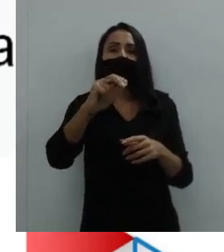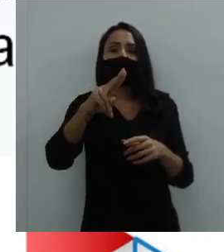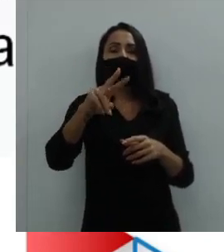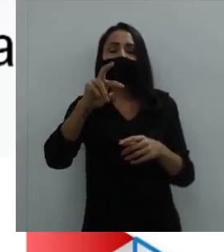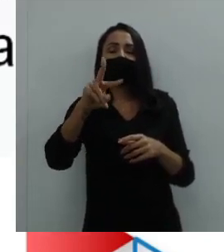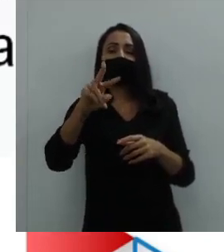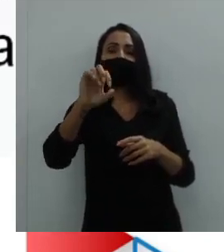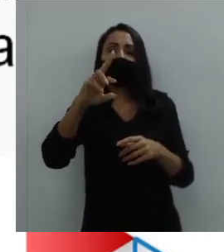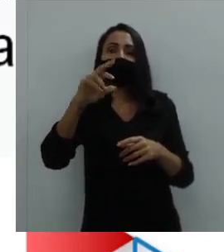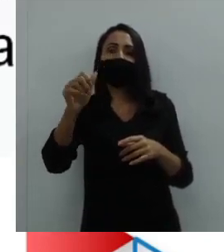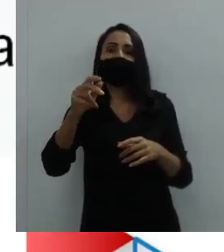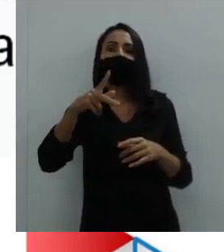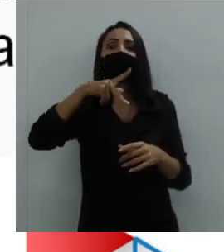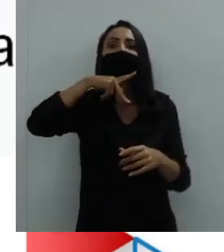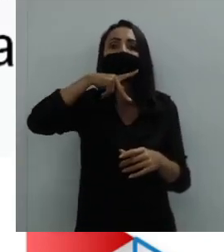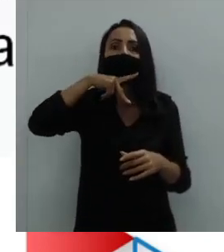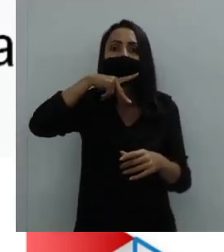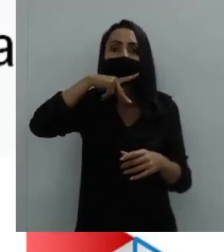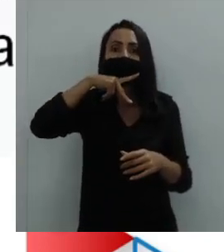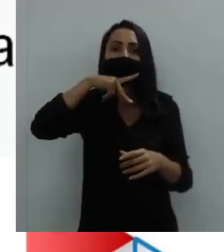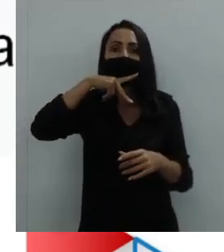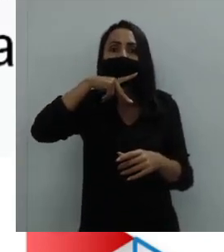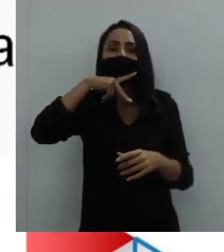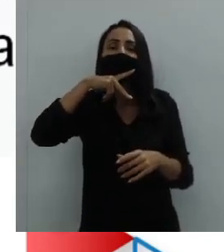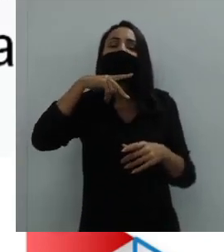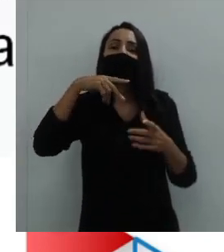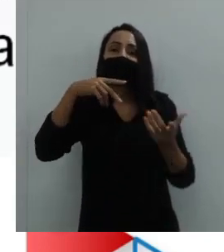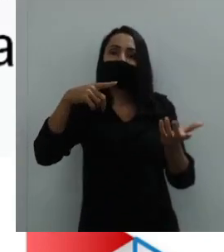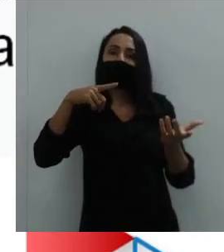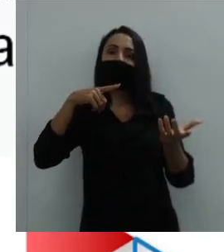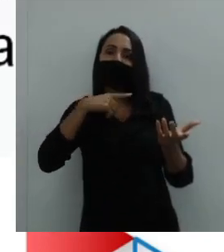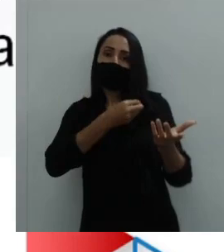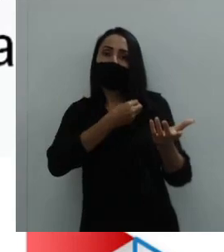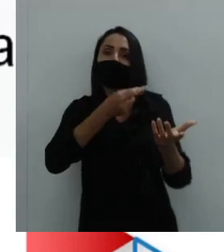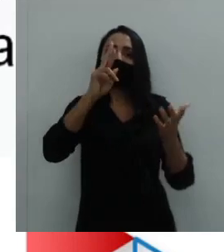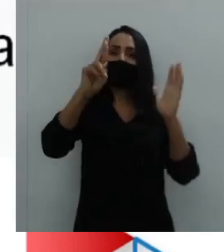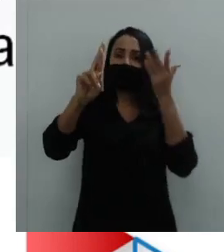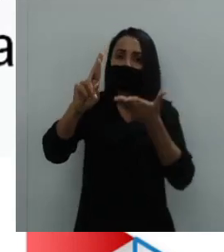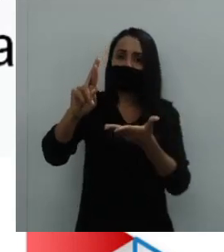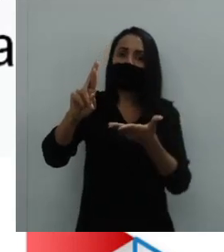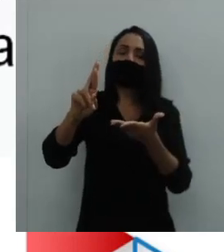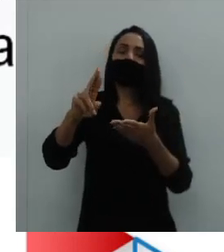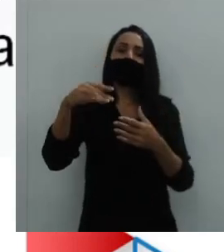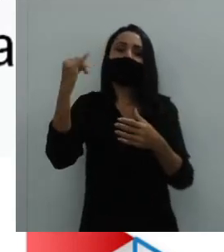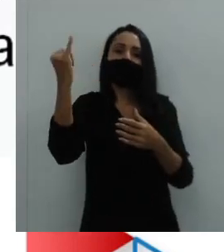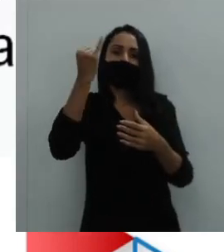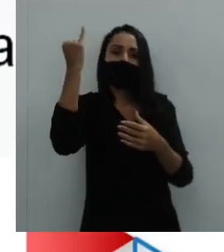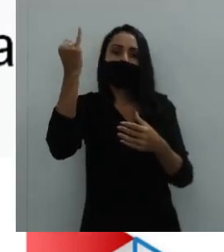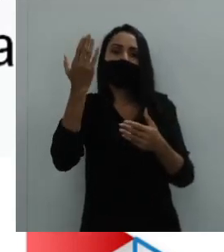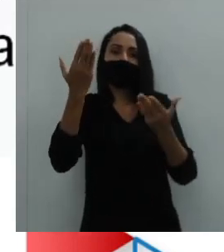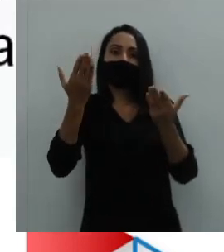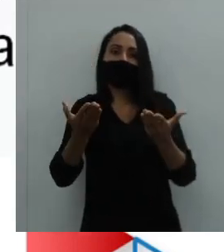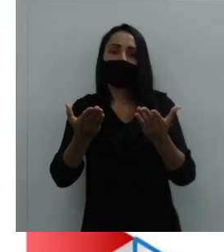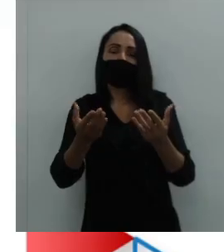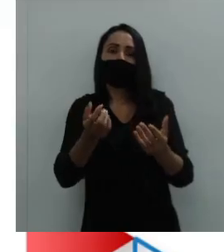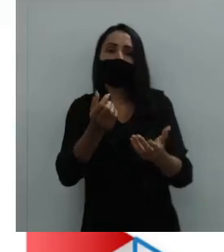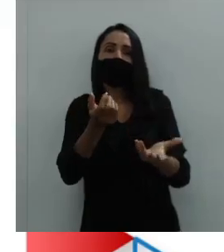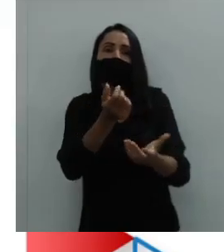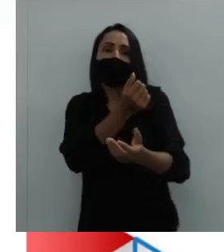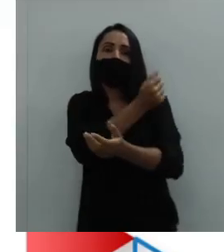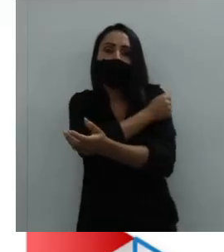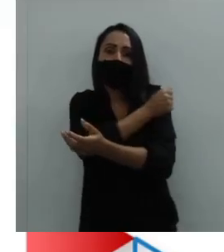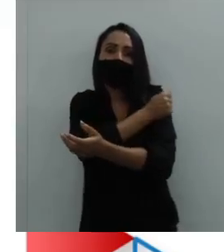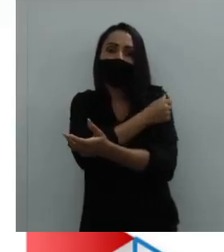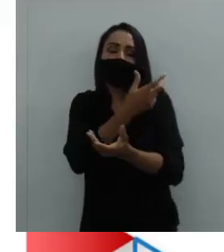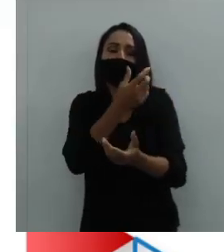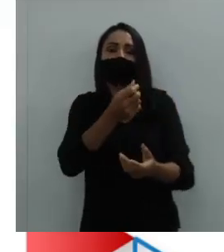grego Platão. Há uma representação. Outro ponto importante para você, estudante, certo? 8º ano,